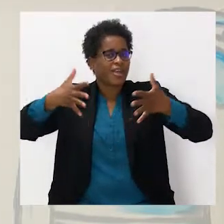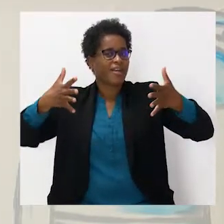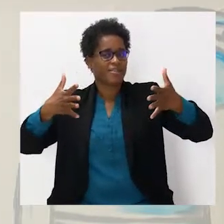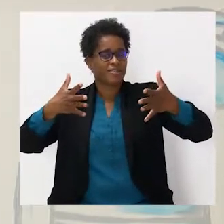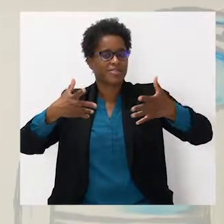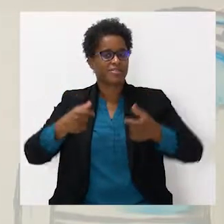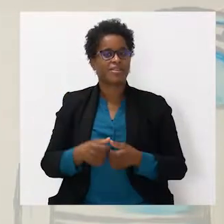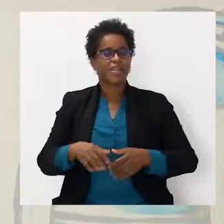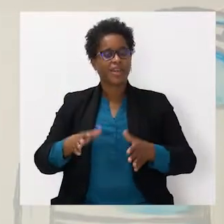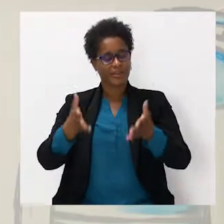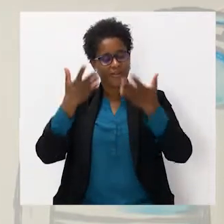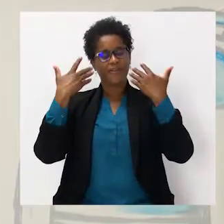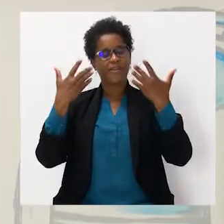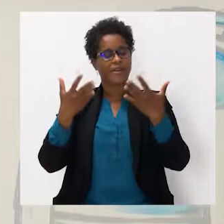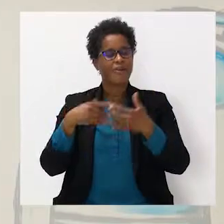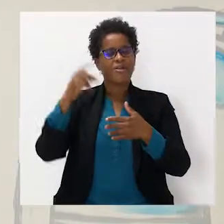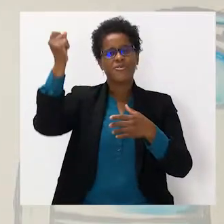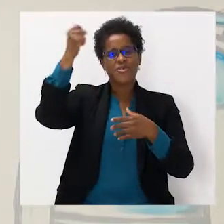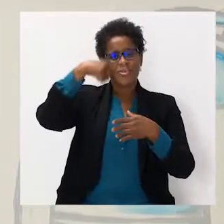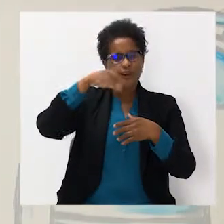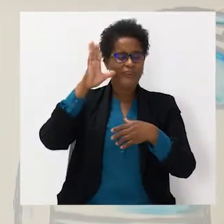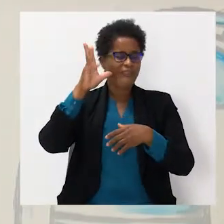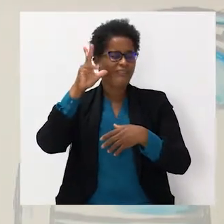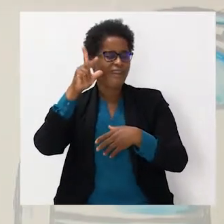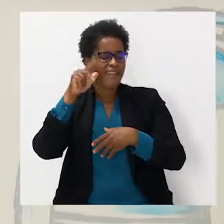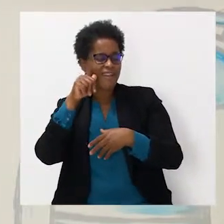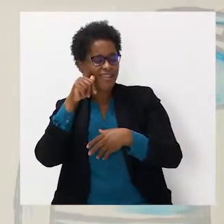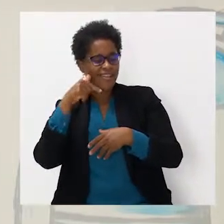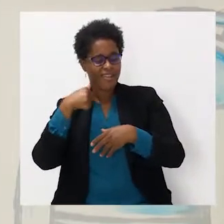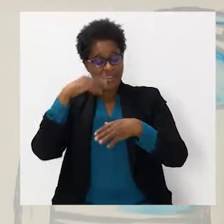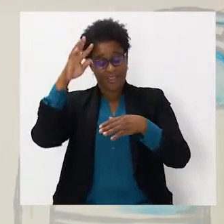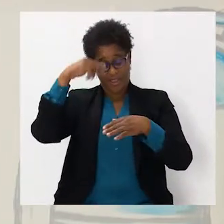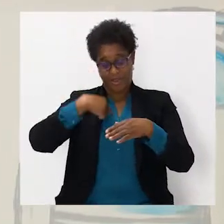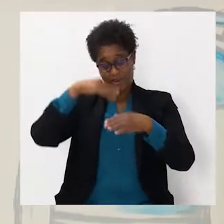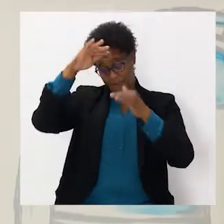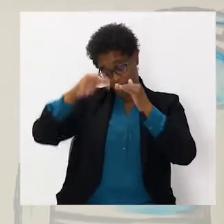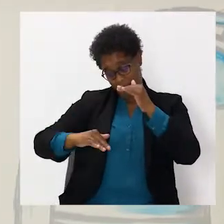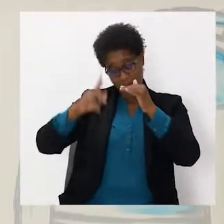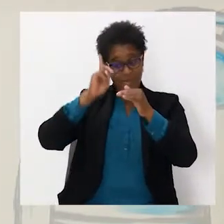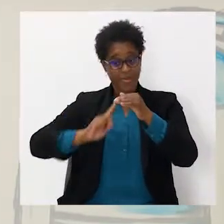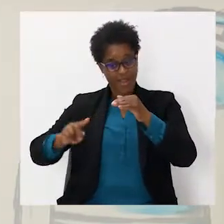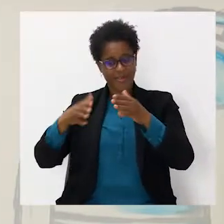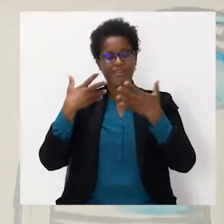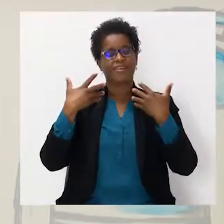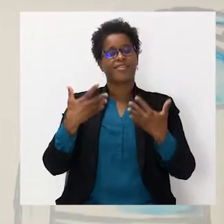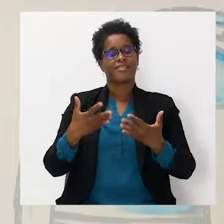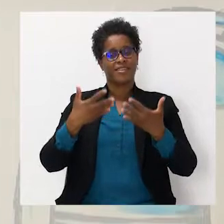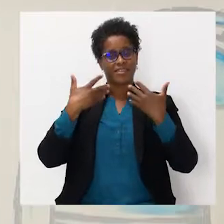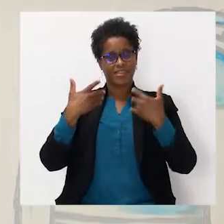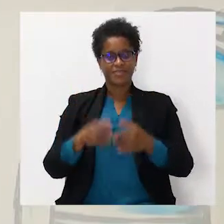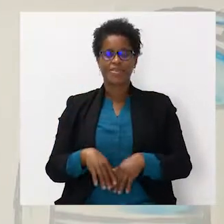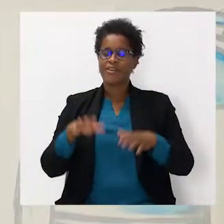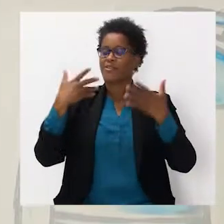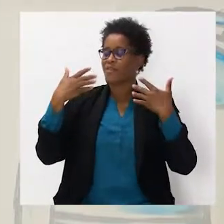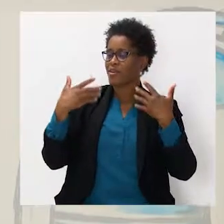E no verão, quando o sol aquece, debaixo dela eu vou refrescar. E